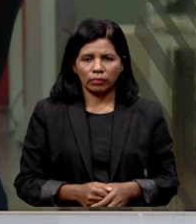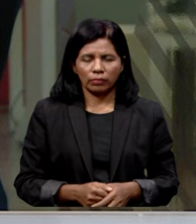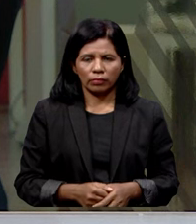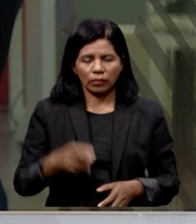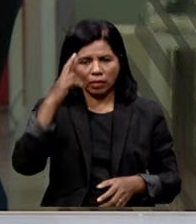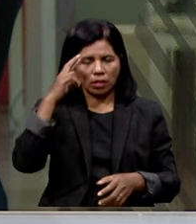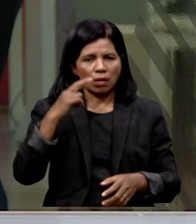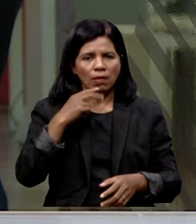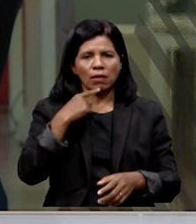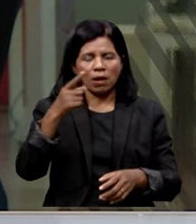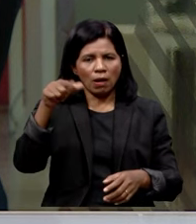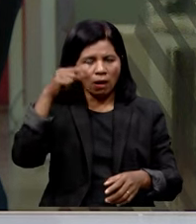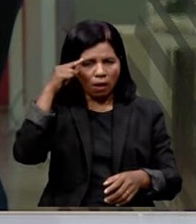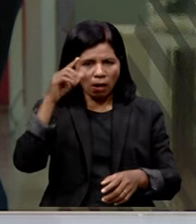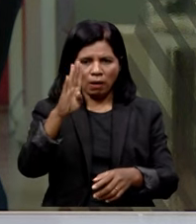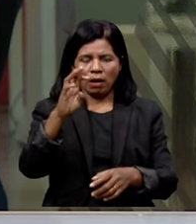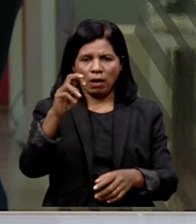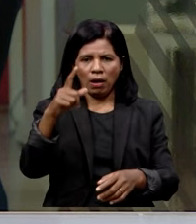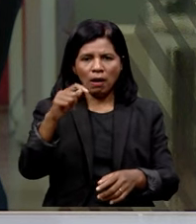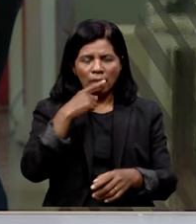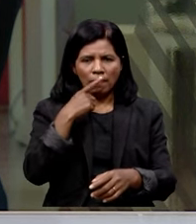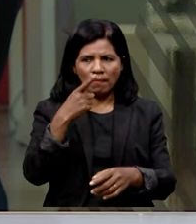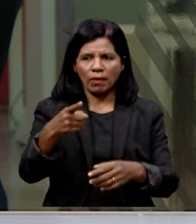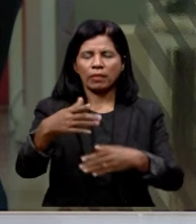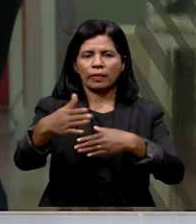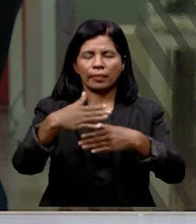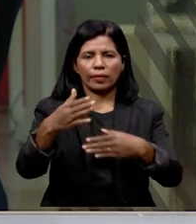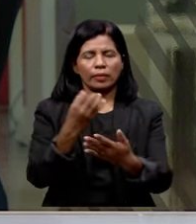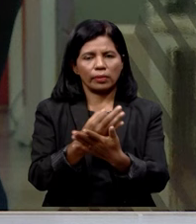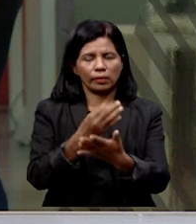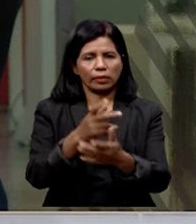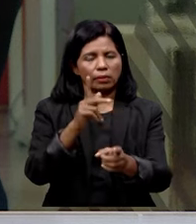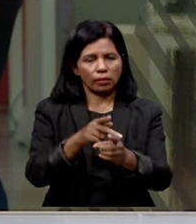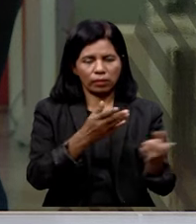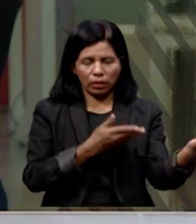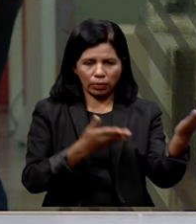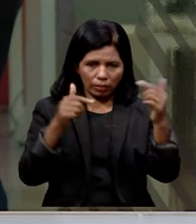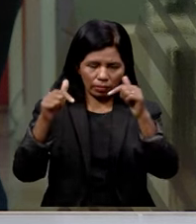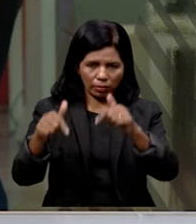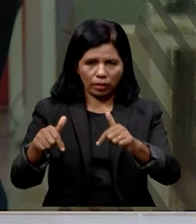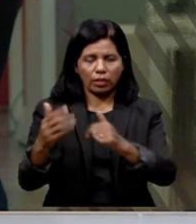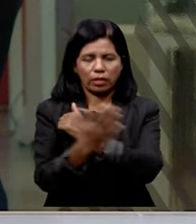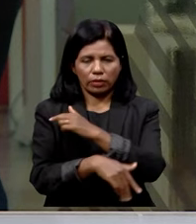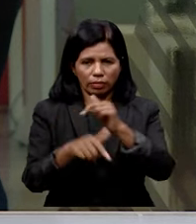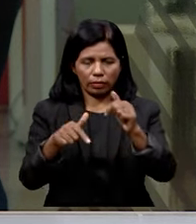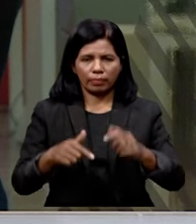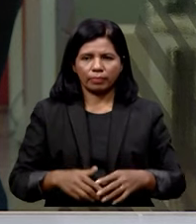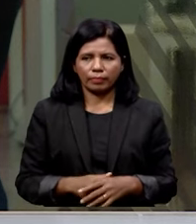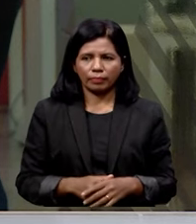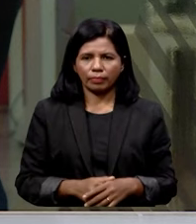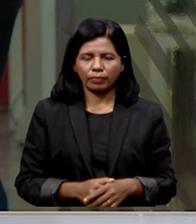Ramos orta suzere ba governador Besteteli atu foti fundu minarai balun hodi ma investi iha relara.